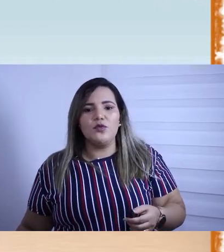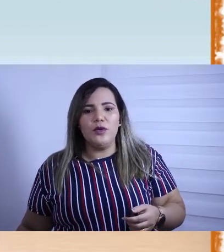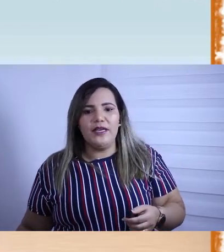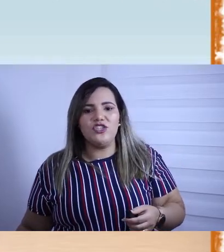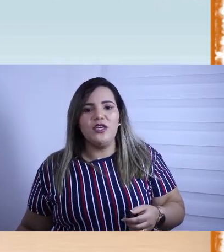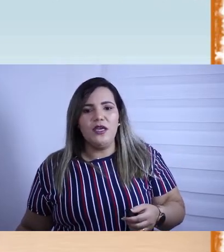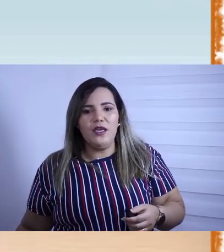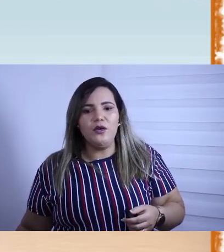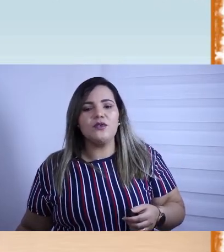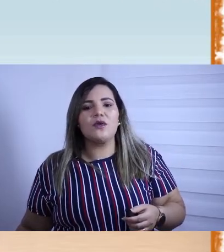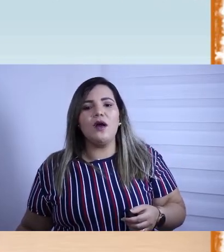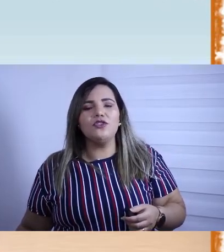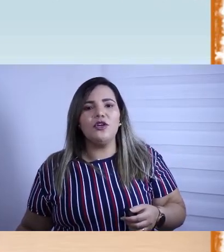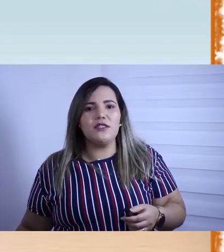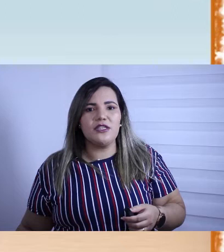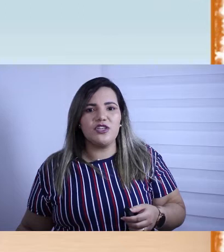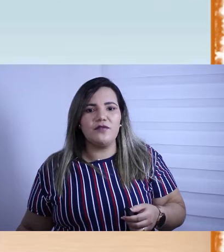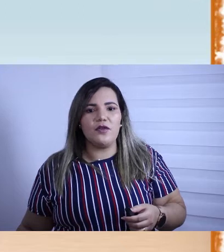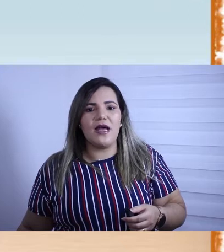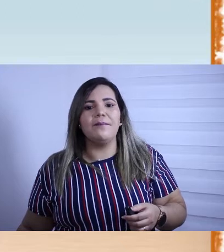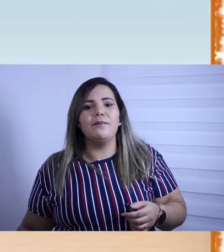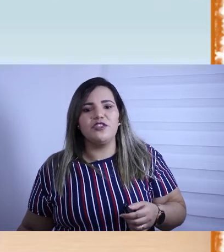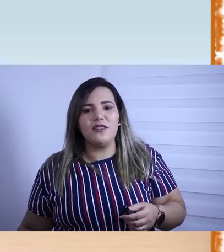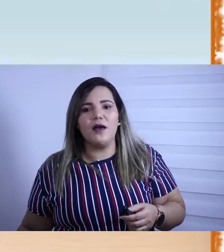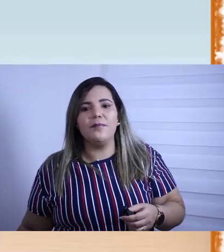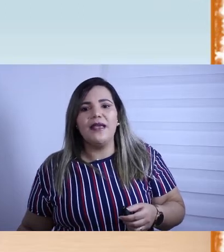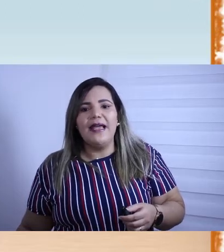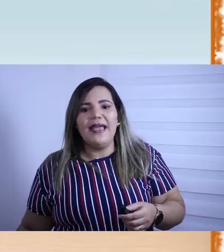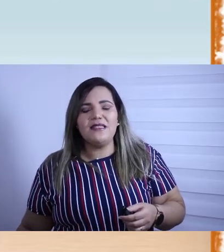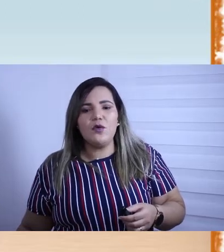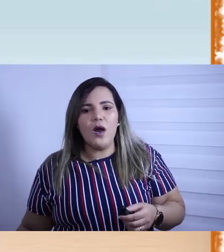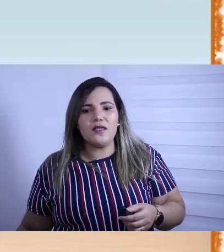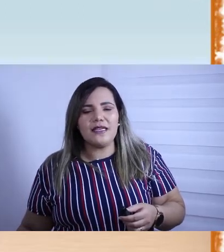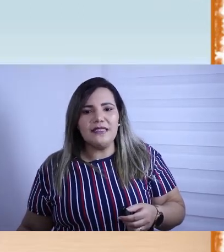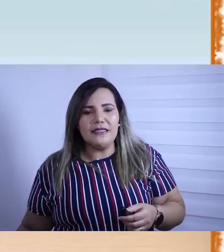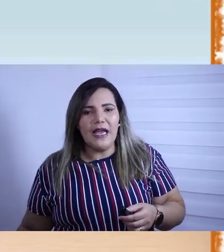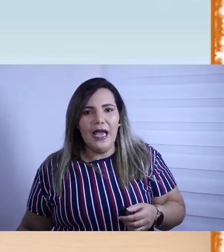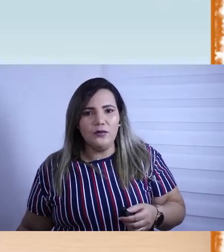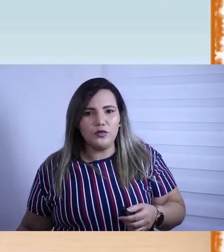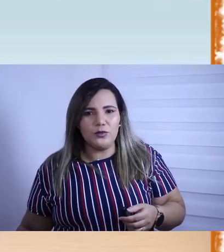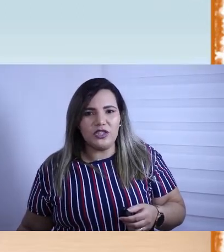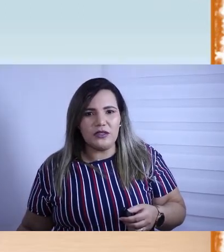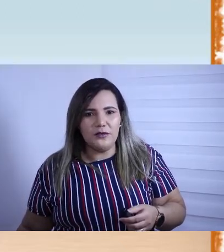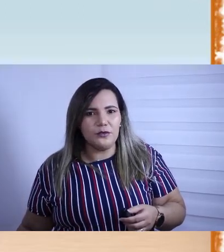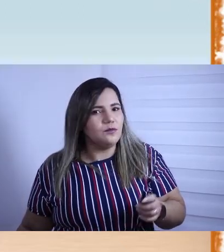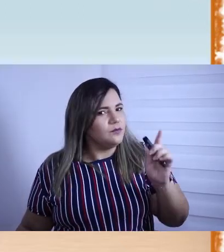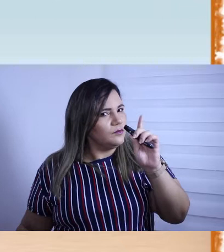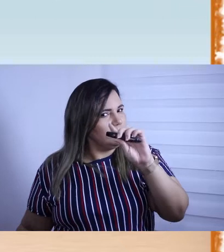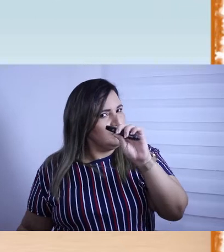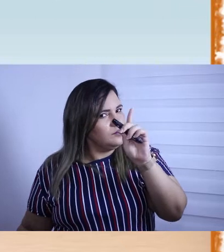nós temos oeste erros qual dos dois teacher a gente vai usar pretensão s oas aqui é um